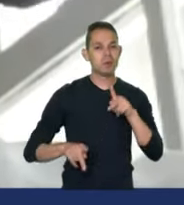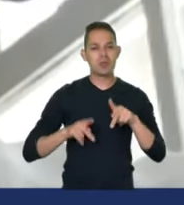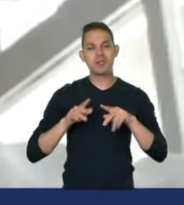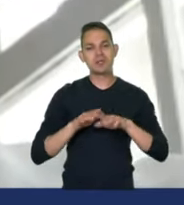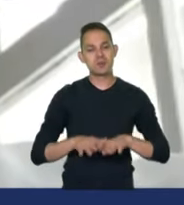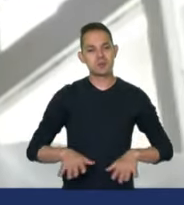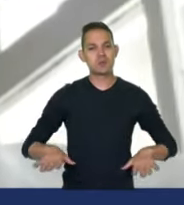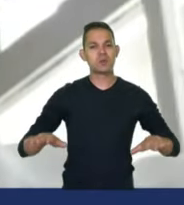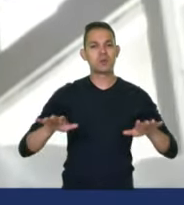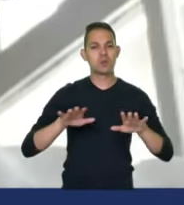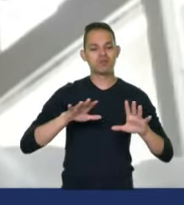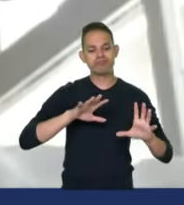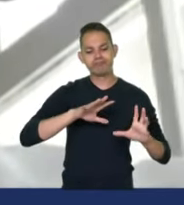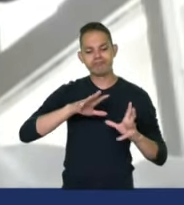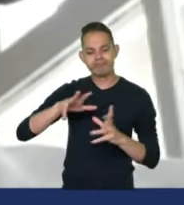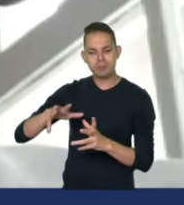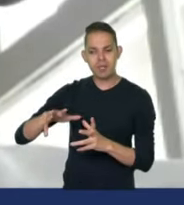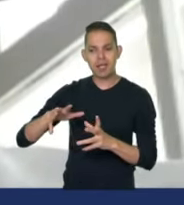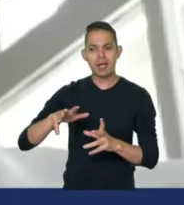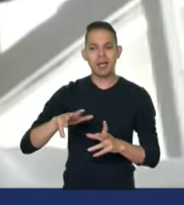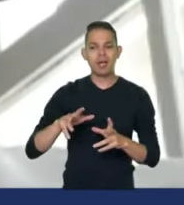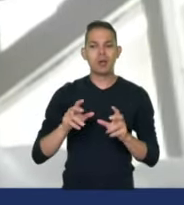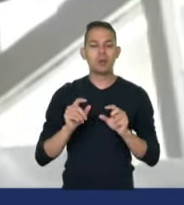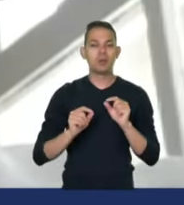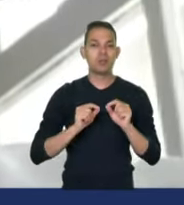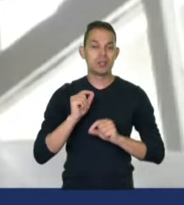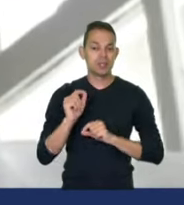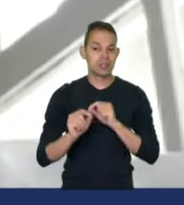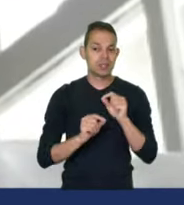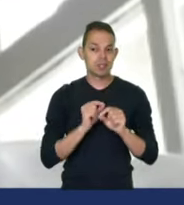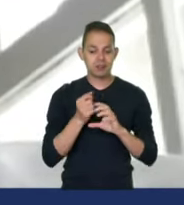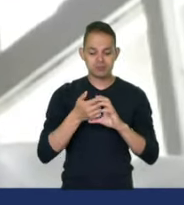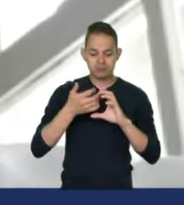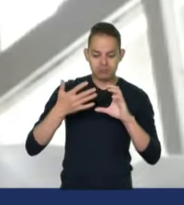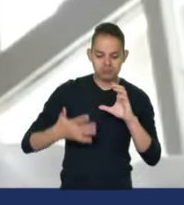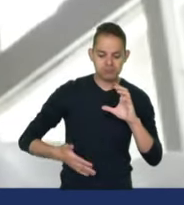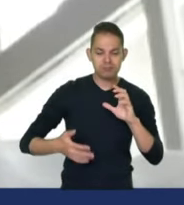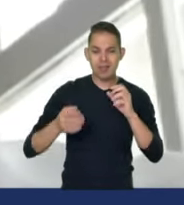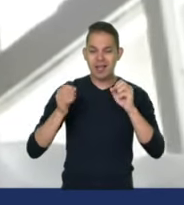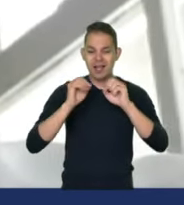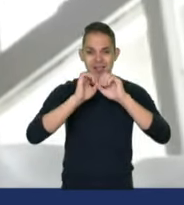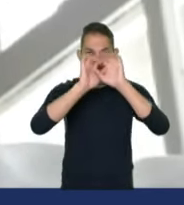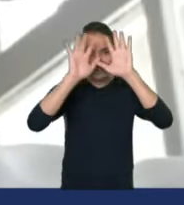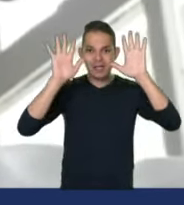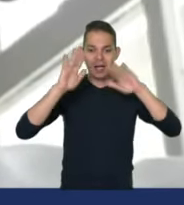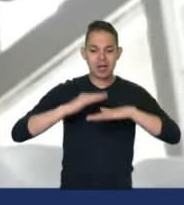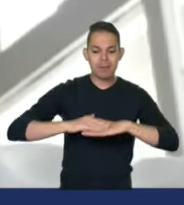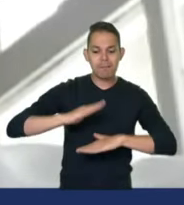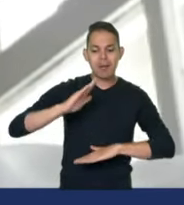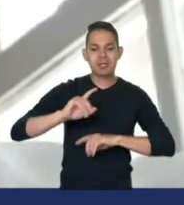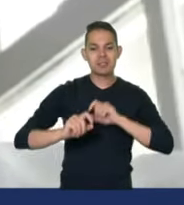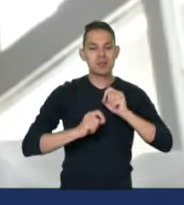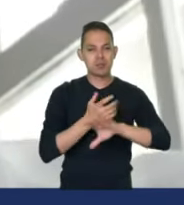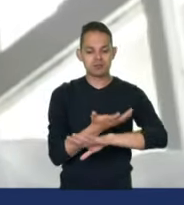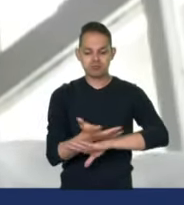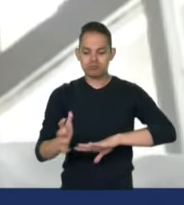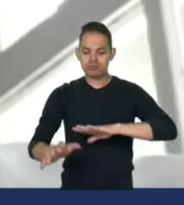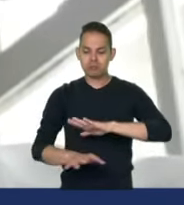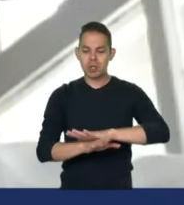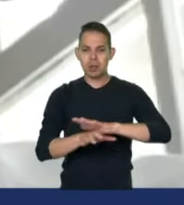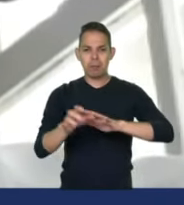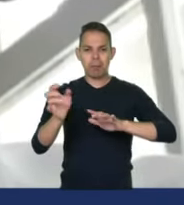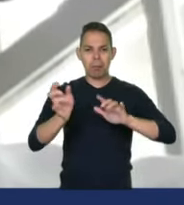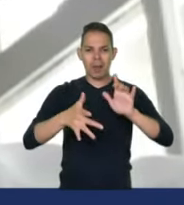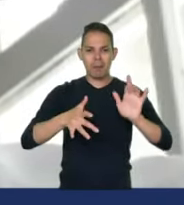global e nacional, é que o que tem de mais, a faceta mais visível dessa questão é a destruição do meio ambiente e os